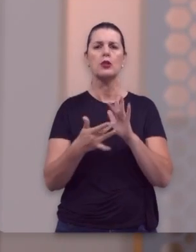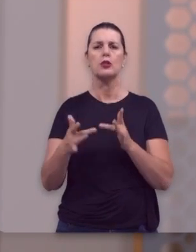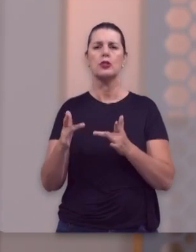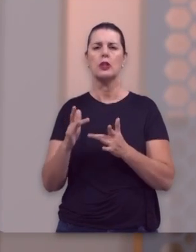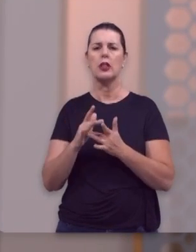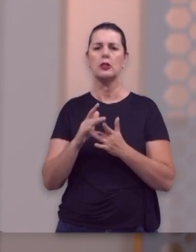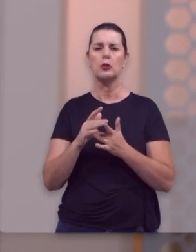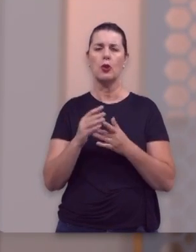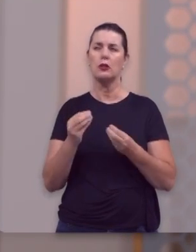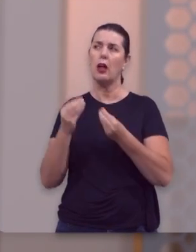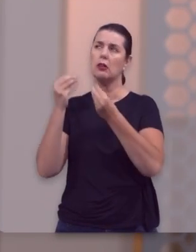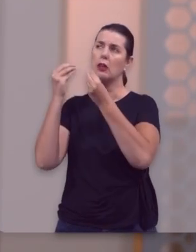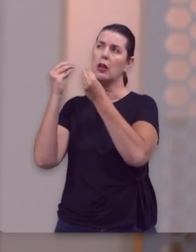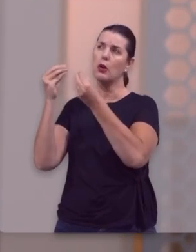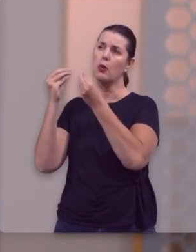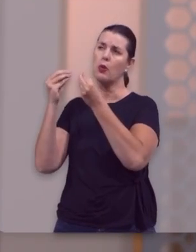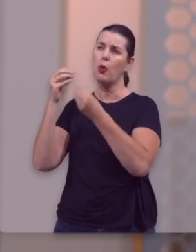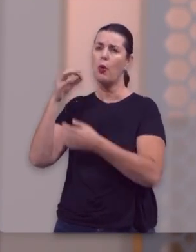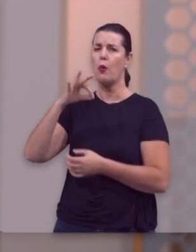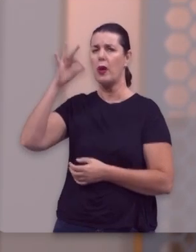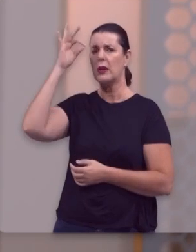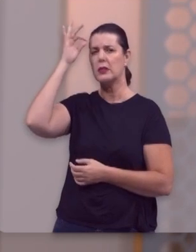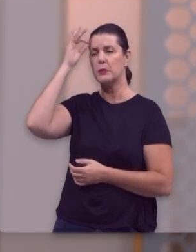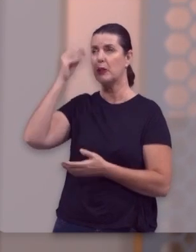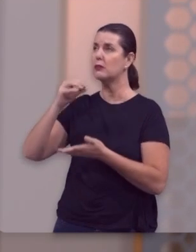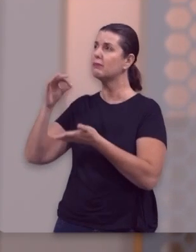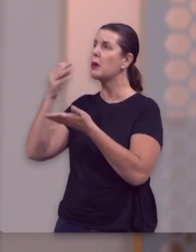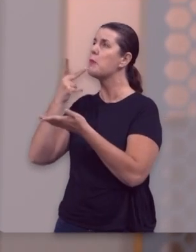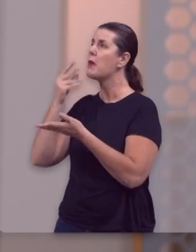ele diz, Pai, nas tuas mãos entrego o meu espírito.